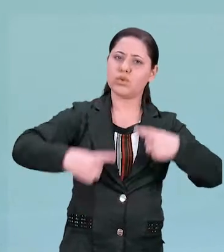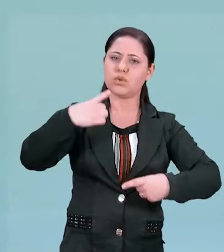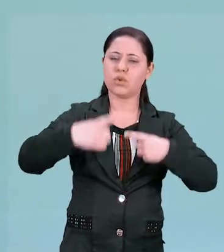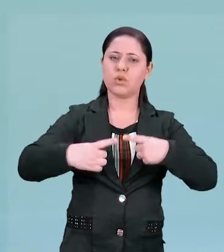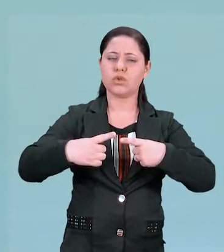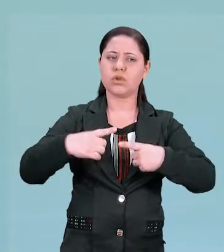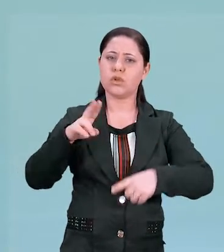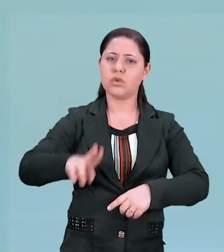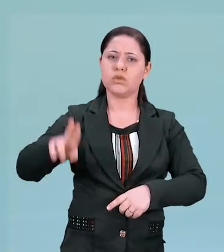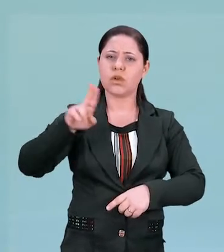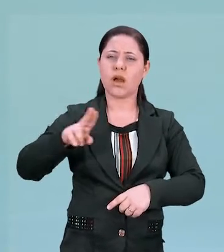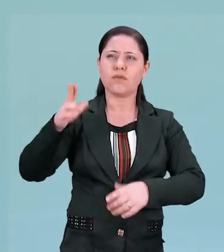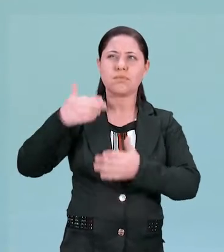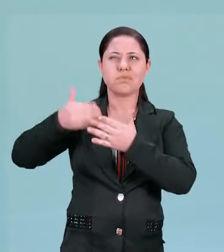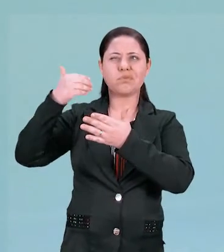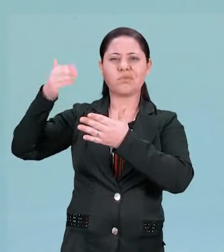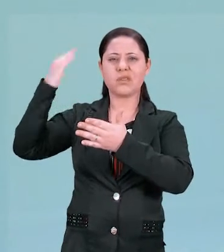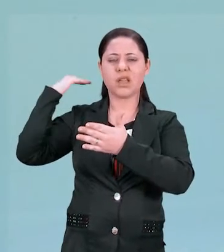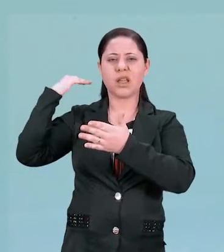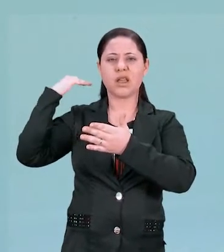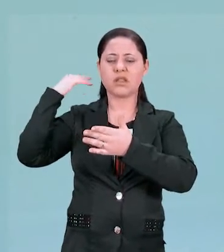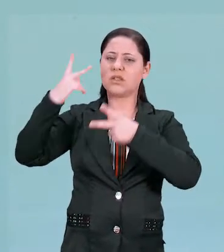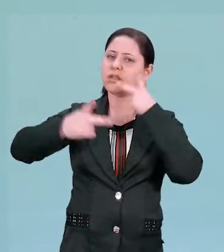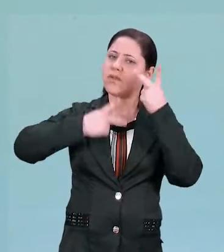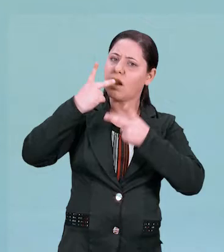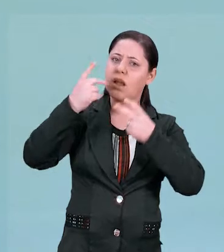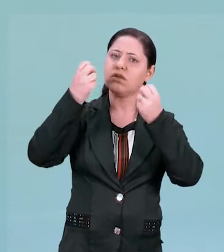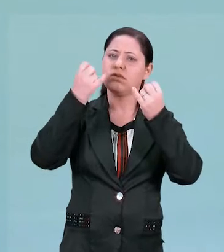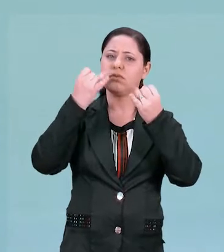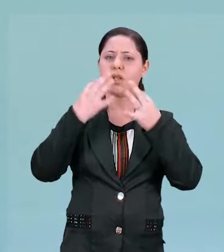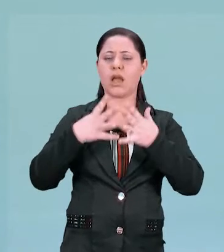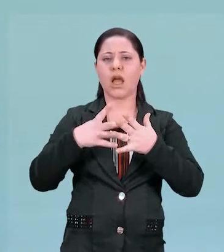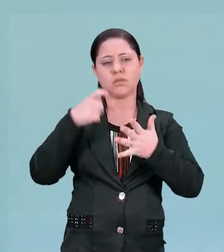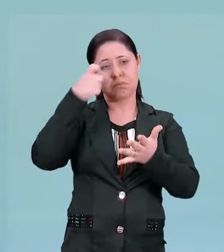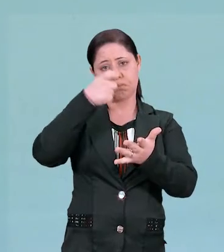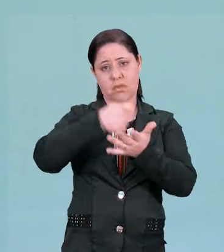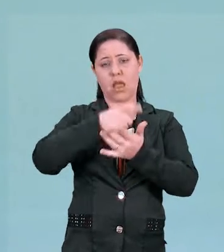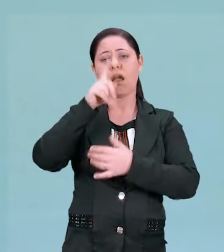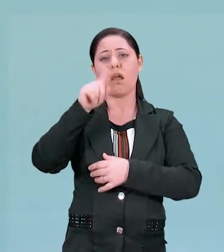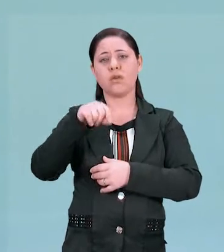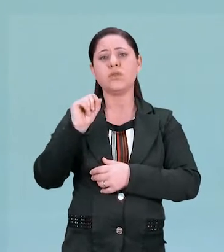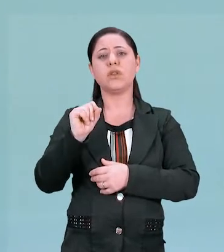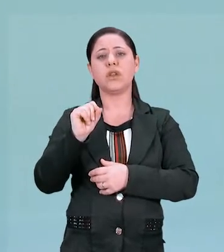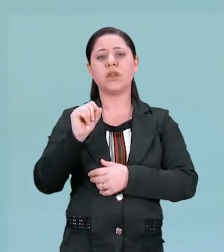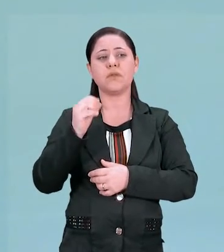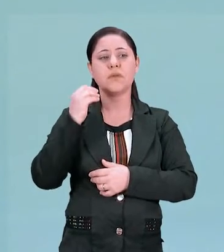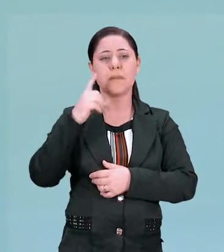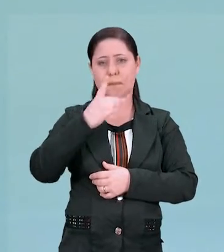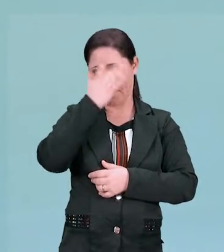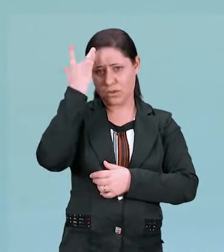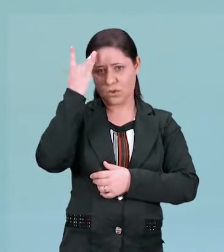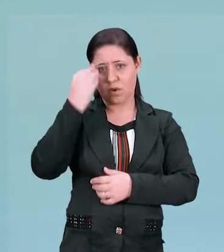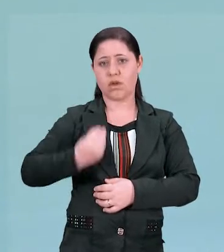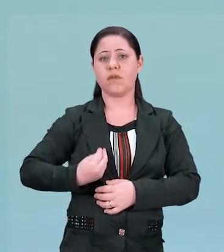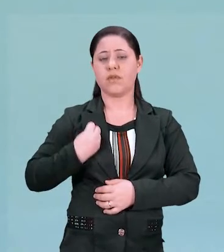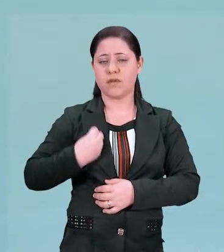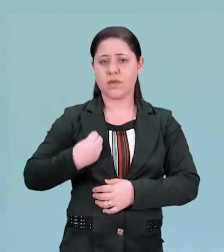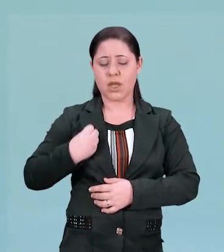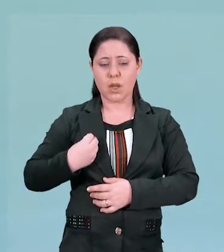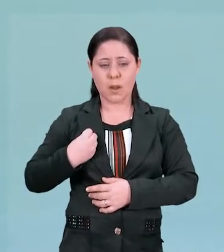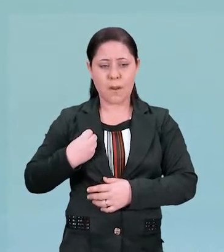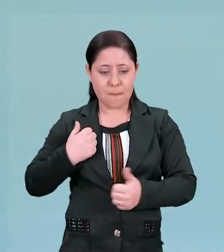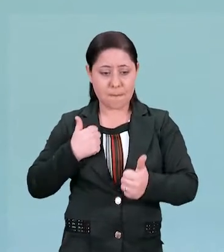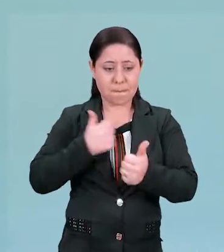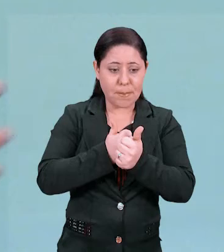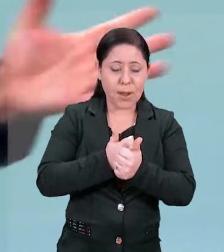naquela oportunidade, e com a eloquência que foi posta, é de quem conviveu muito próximo com os trabalhos